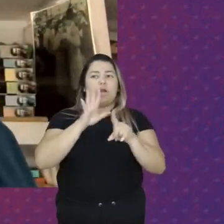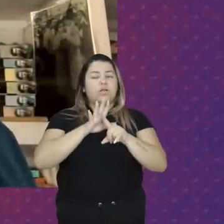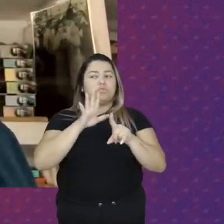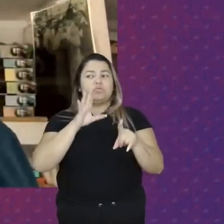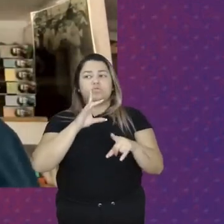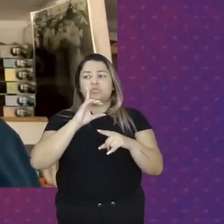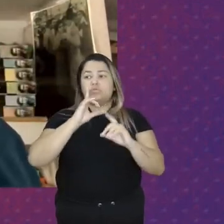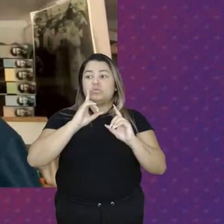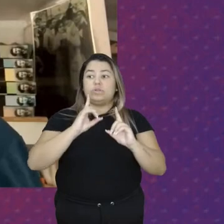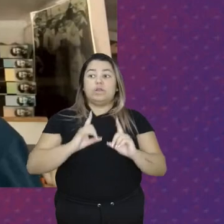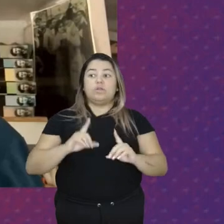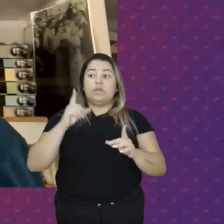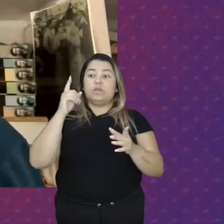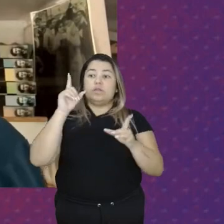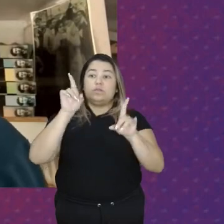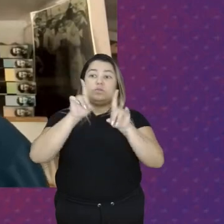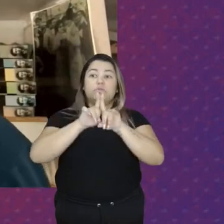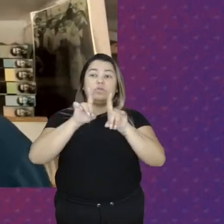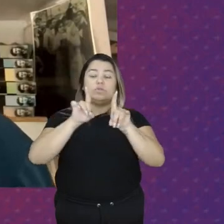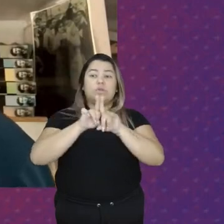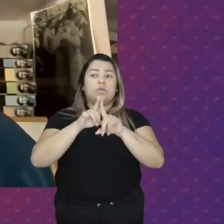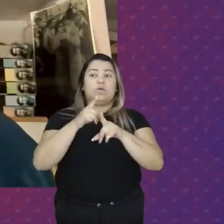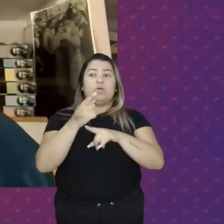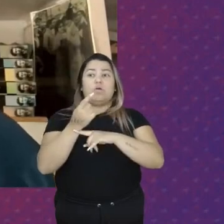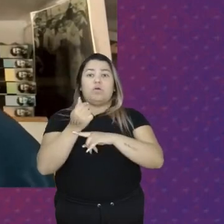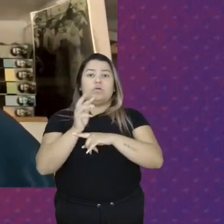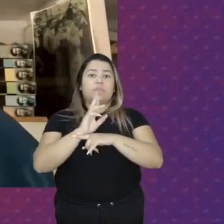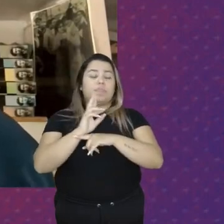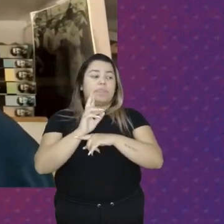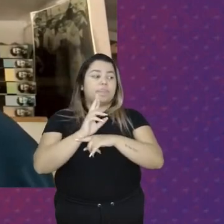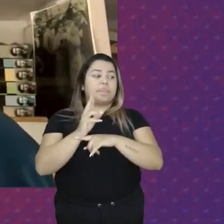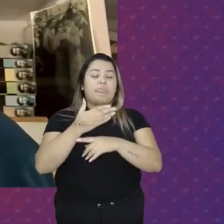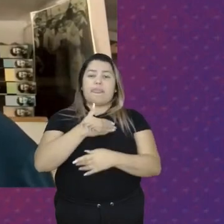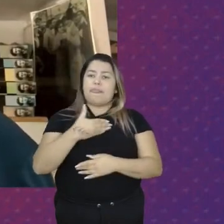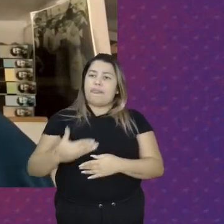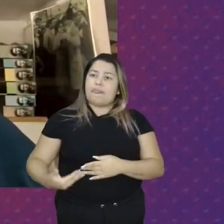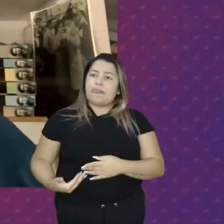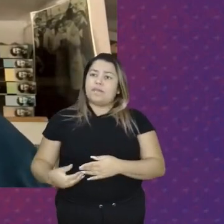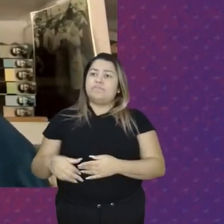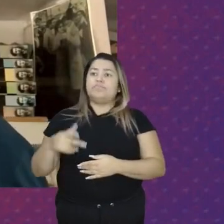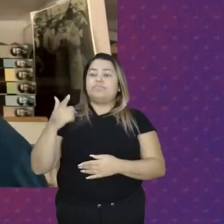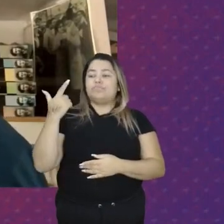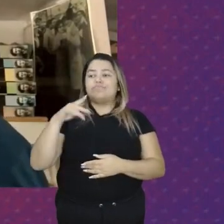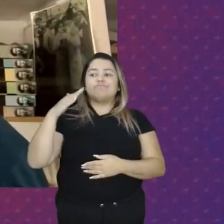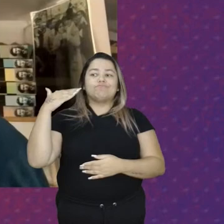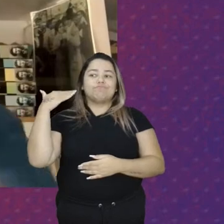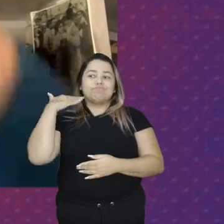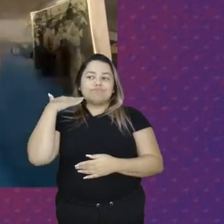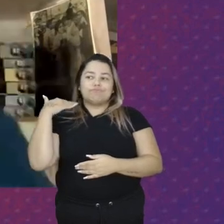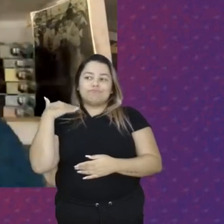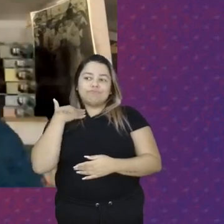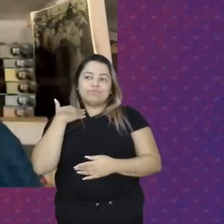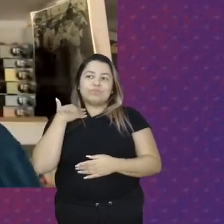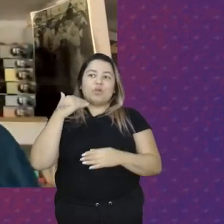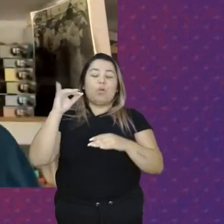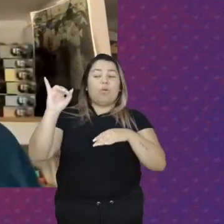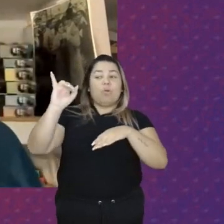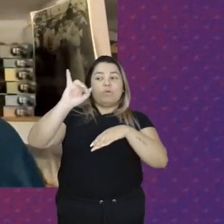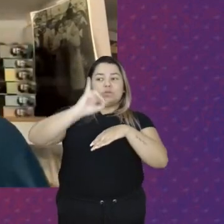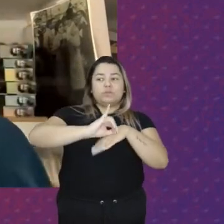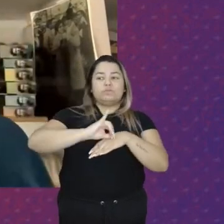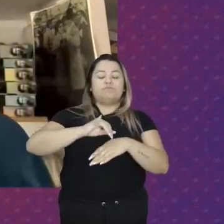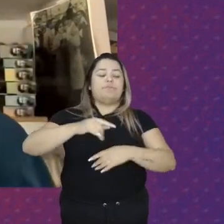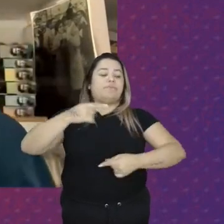direitos aumenta, e o deslocamento do recurso público para beneficiar os bancos passa a ser o centro da